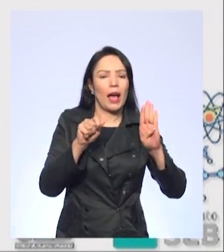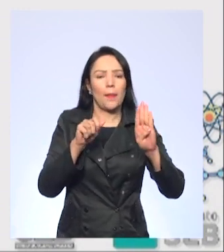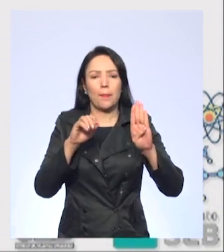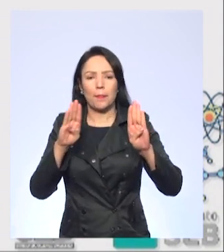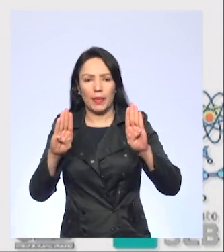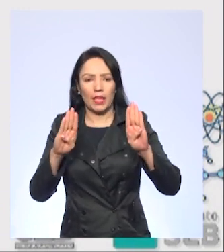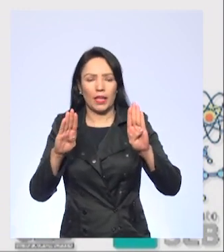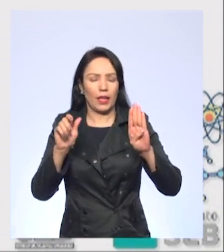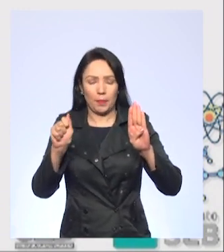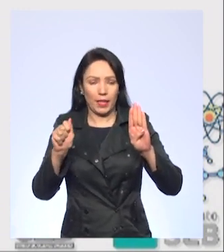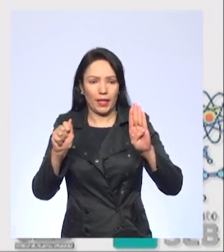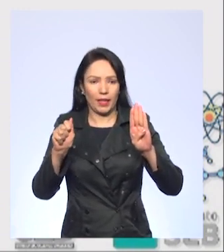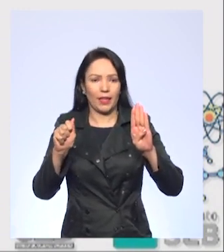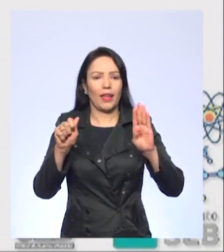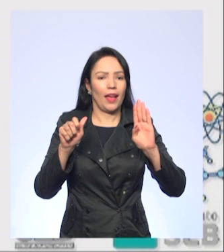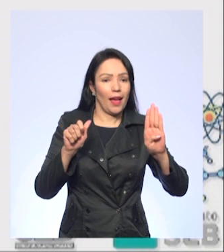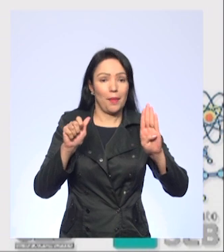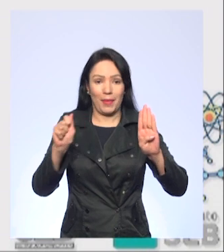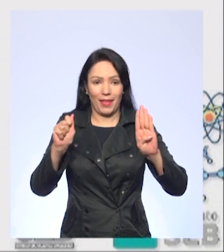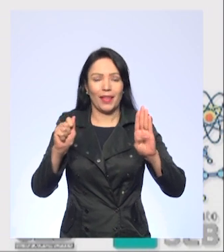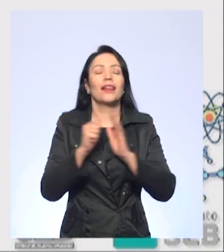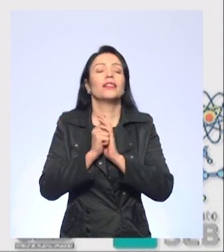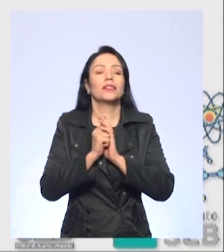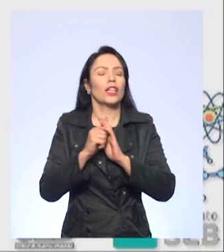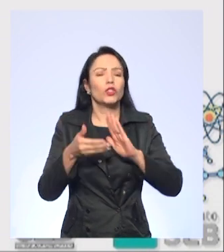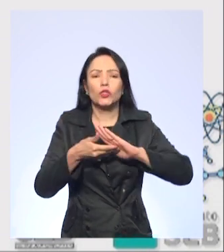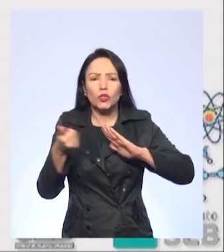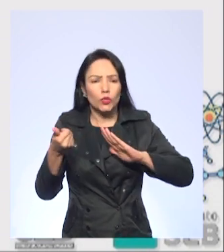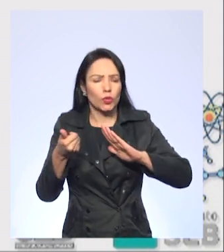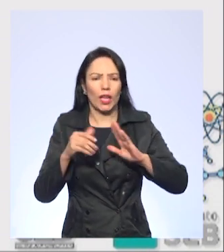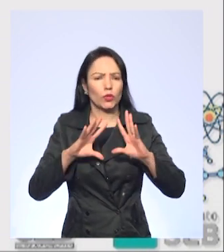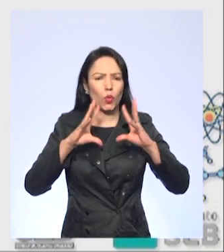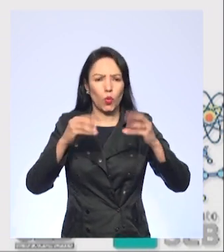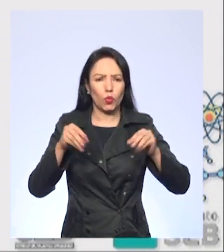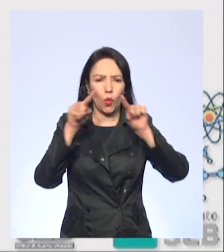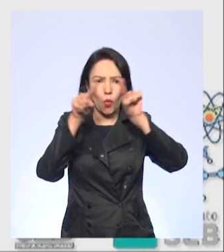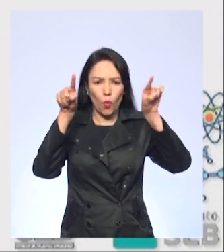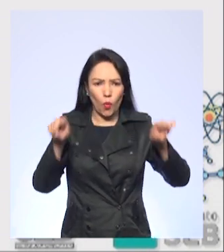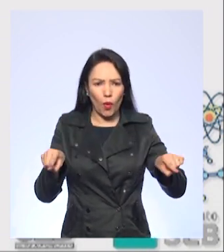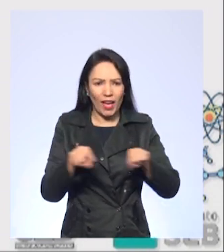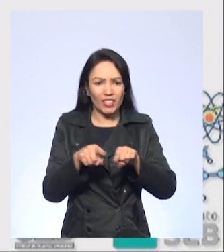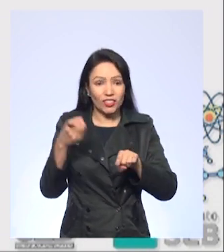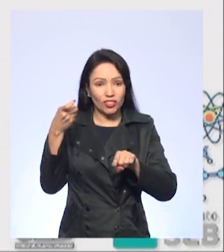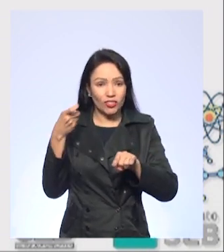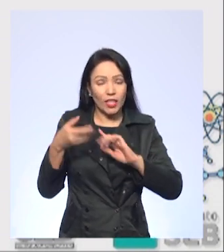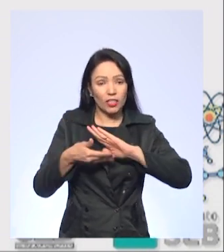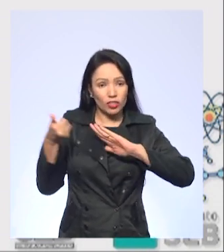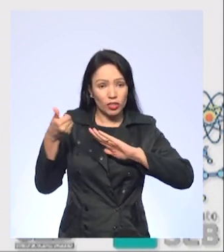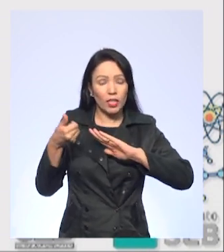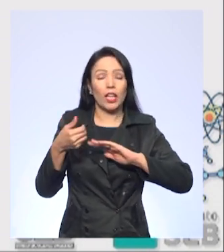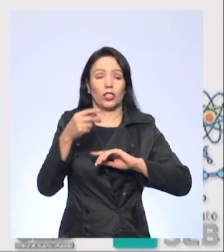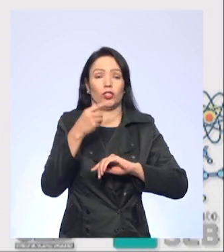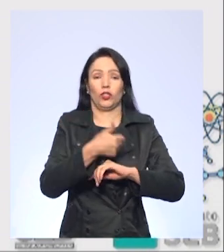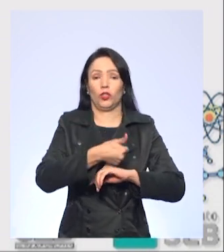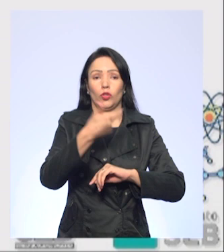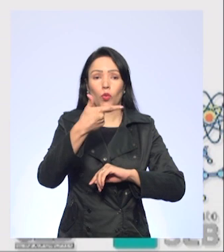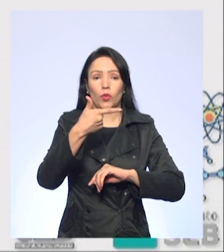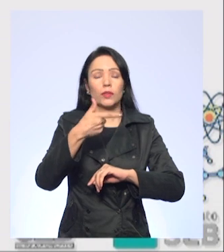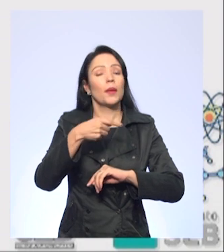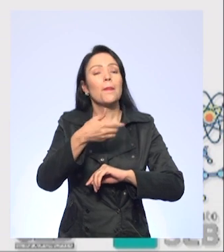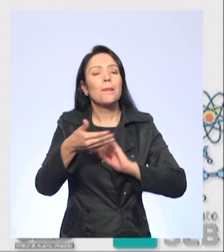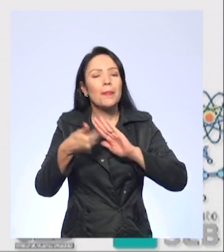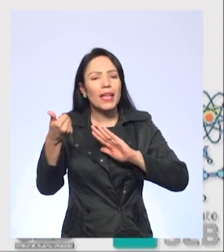todo, mede 12, que é o cateto vertical. Tira-se o lado do quadrado que é x, vão sobrar 12 menos x. Olha para o